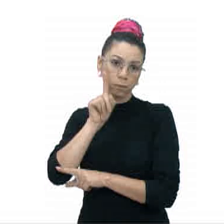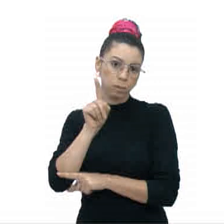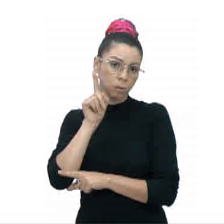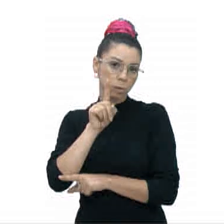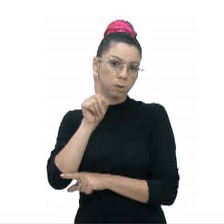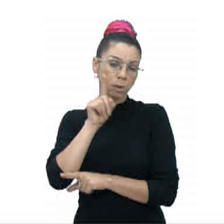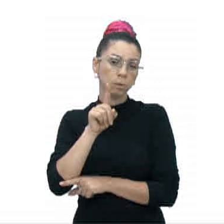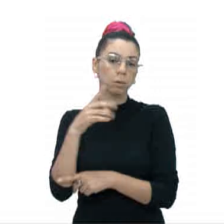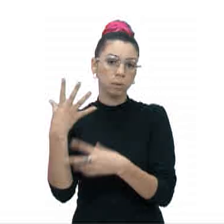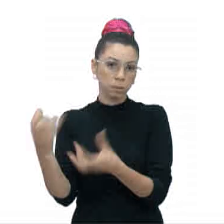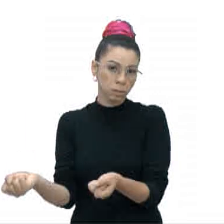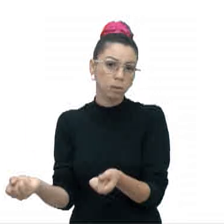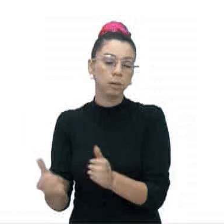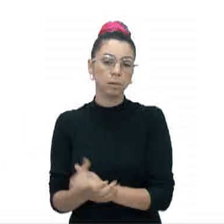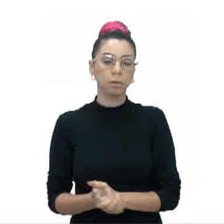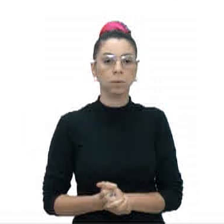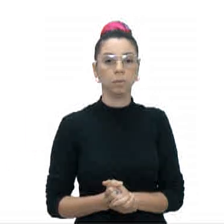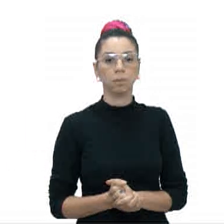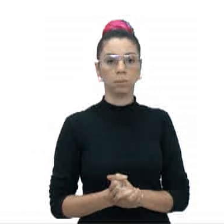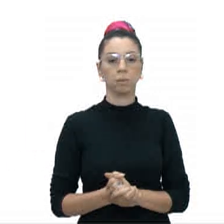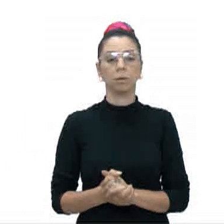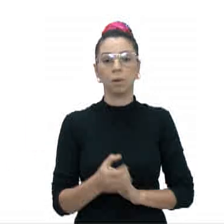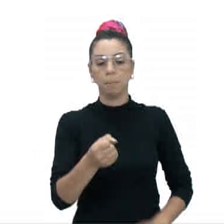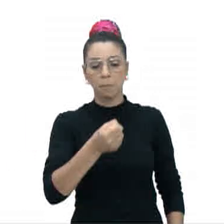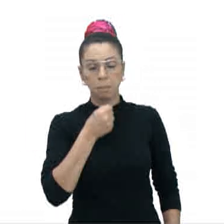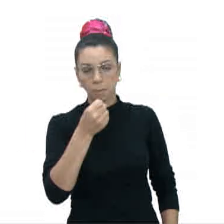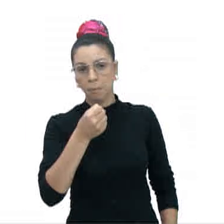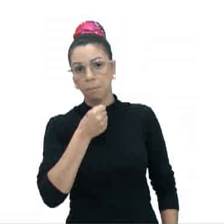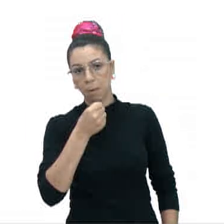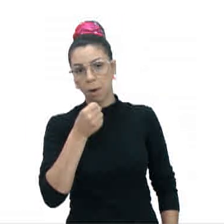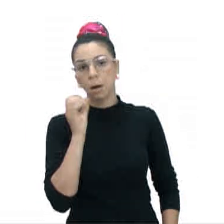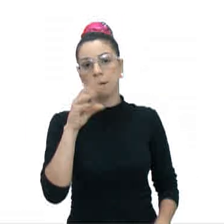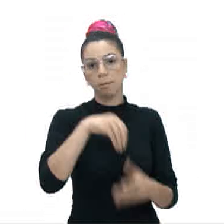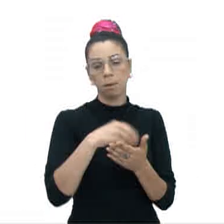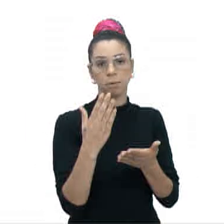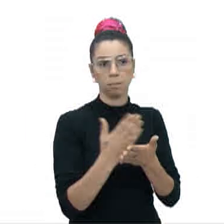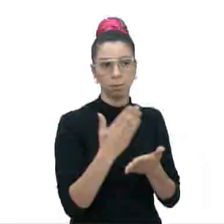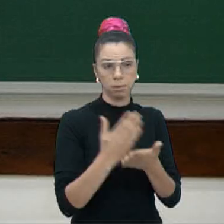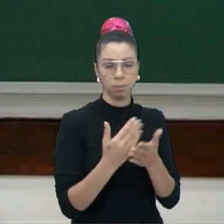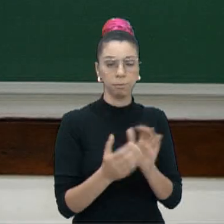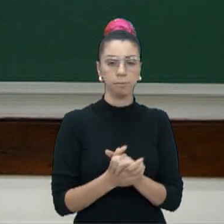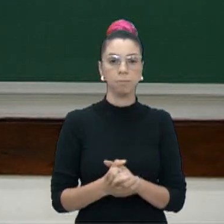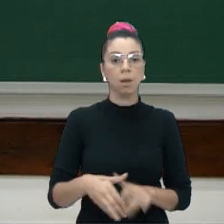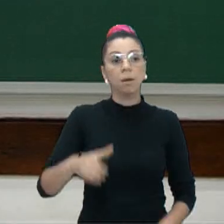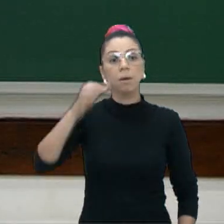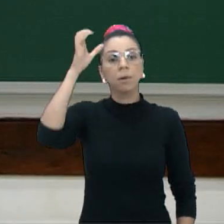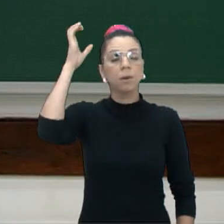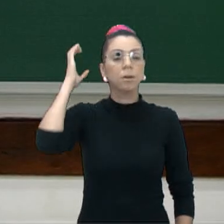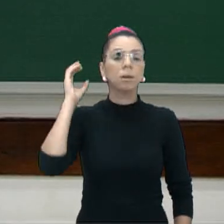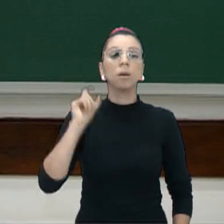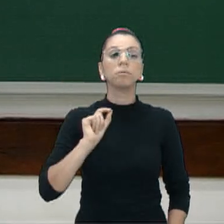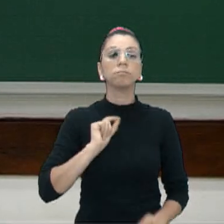de suas entrevistas e livros. Então, moçada, o Chomsky faz uma